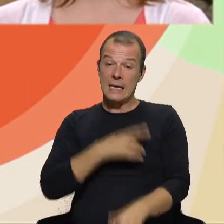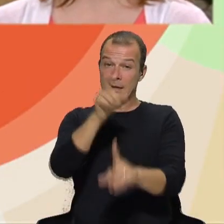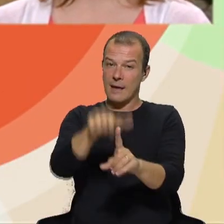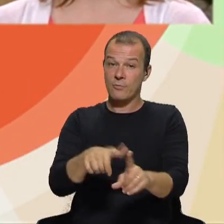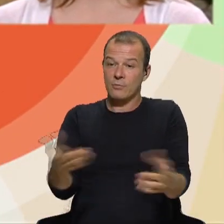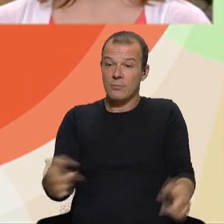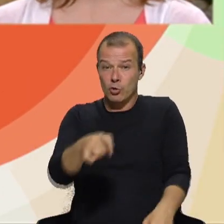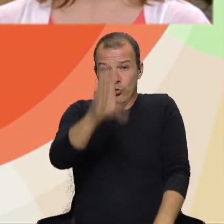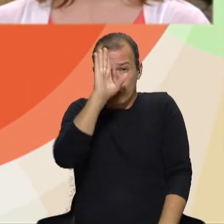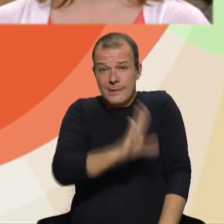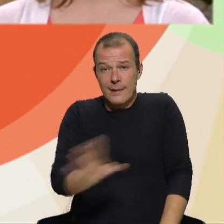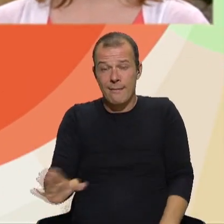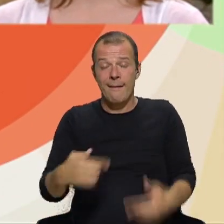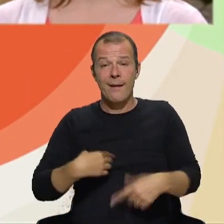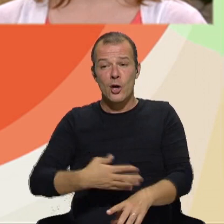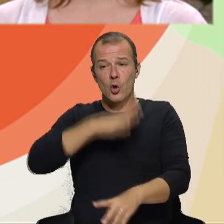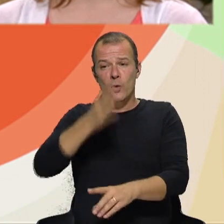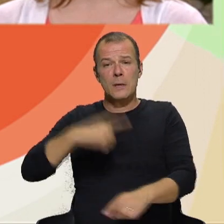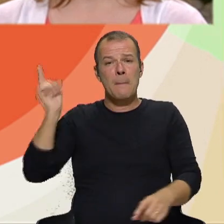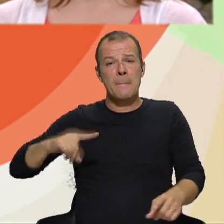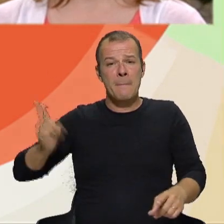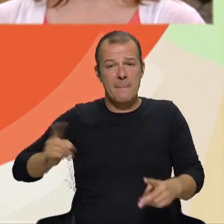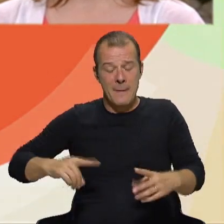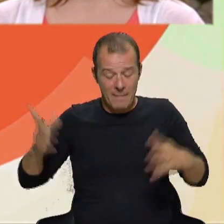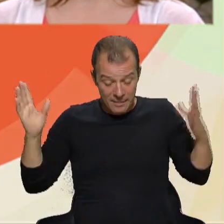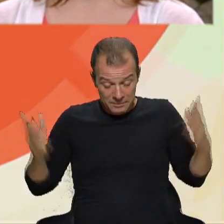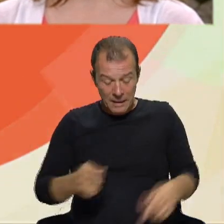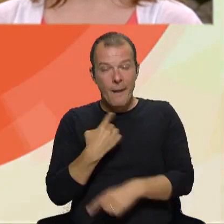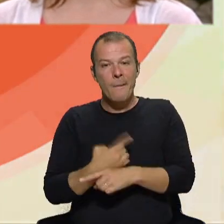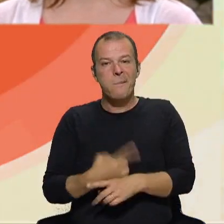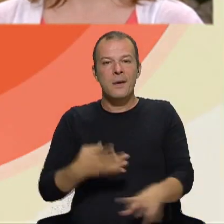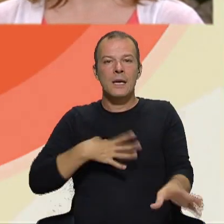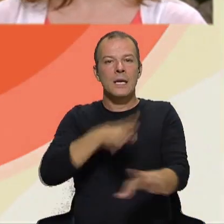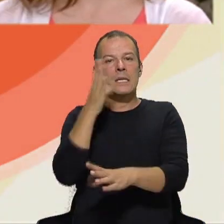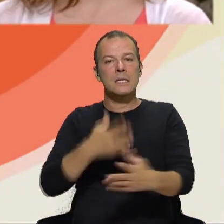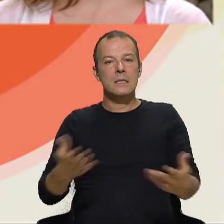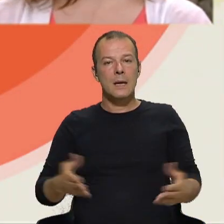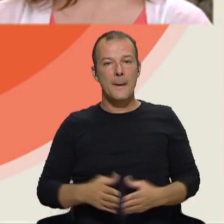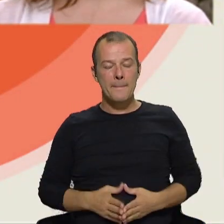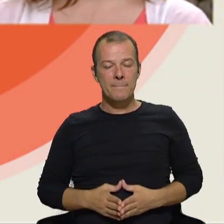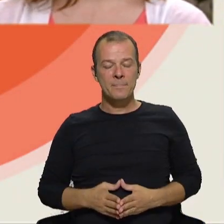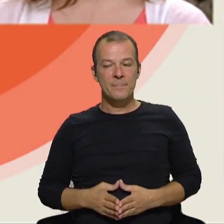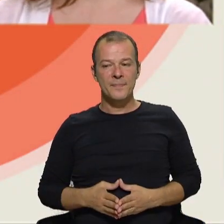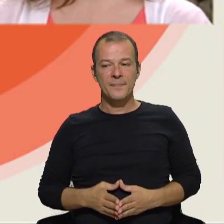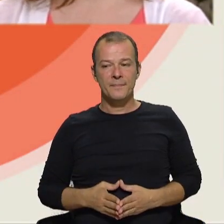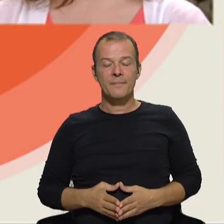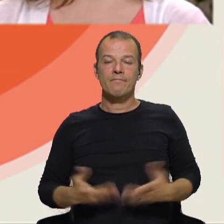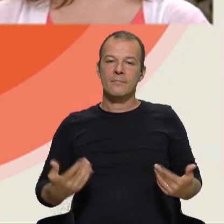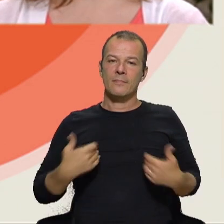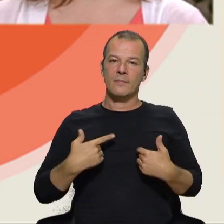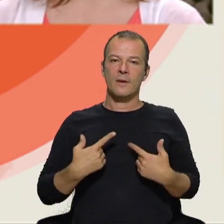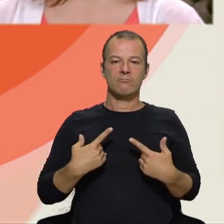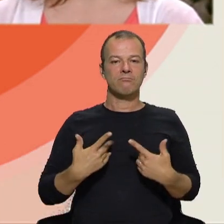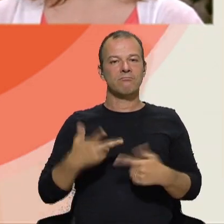mas isso tu sabes e eu digo-te muitas vezes. Contudo, queria deixar aqui também o meu